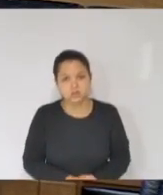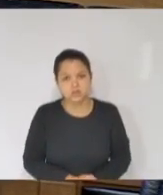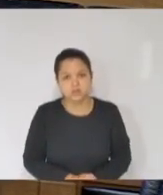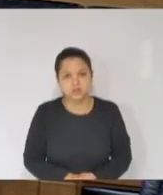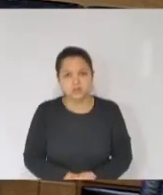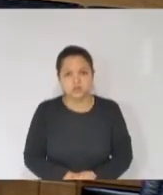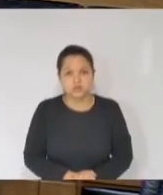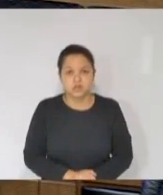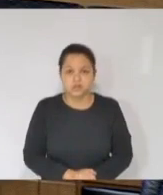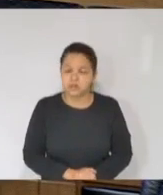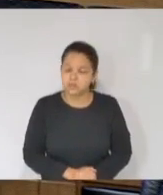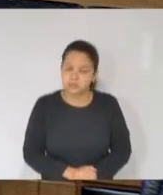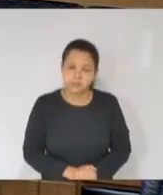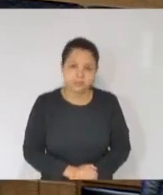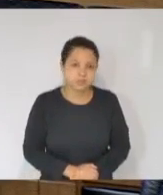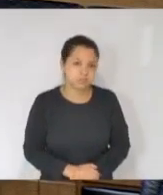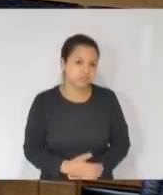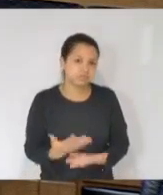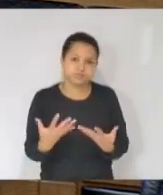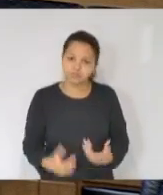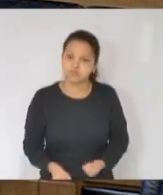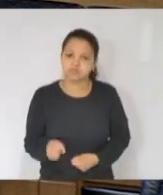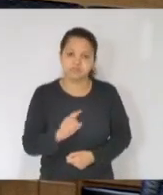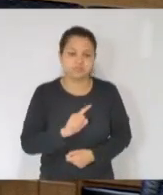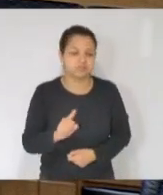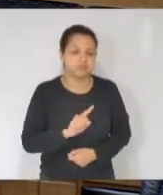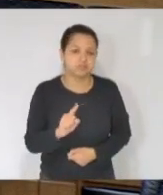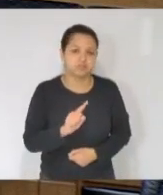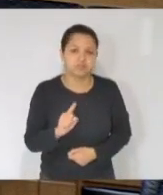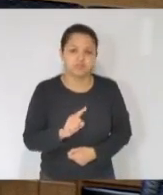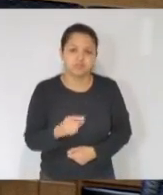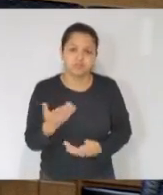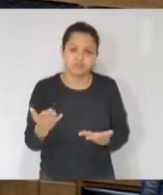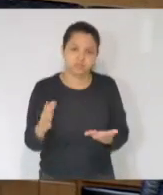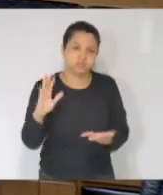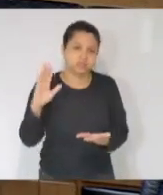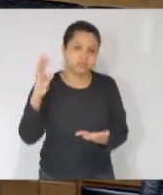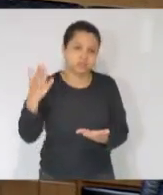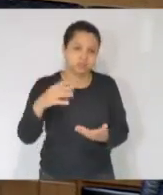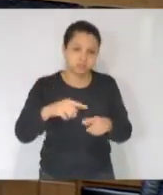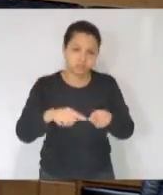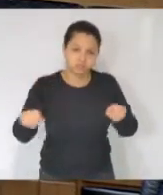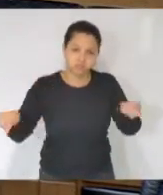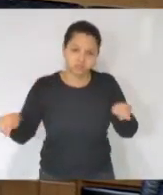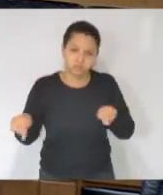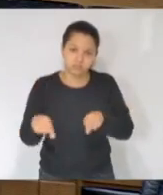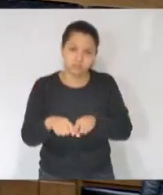É um absurdo o que acontece hoje lá nas terras indígenas.